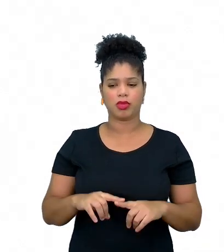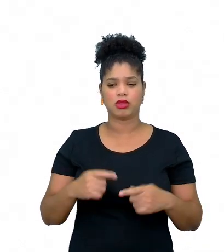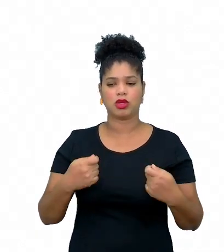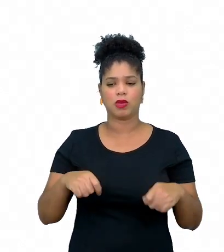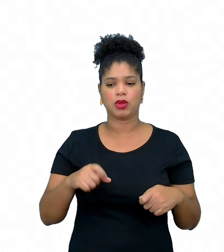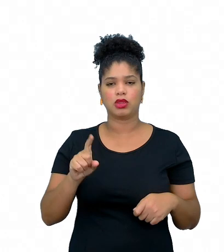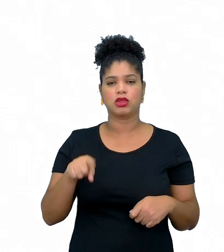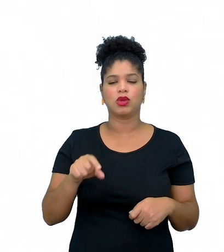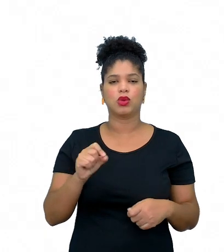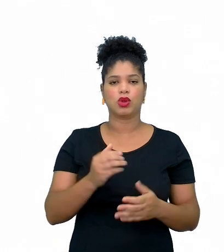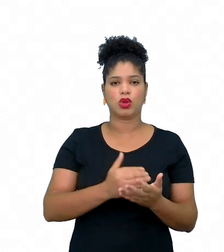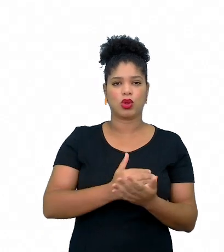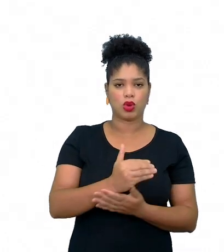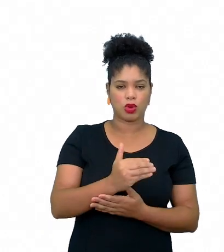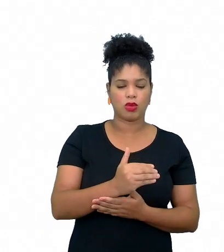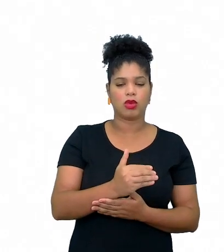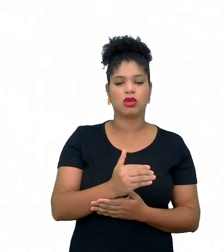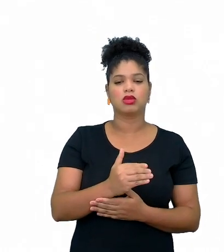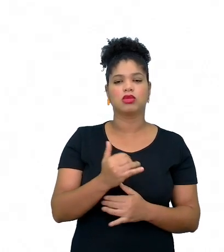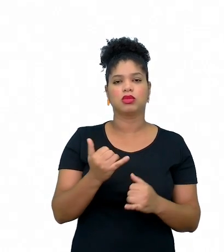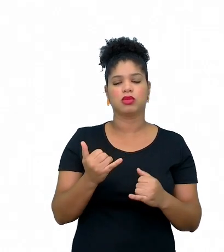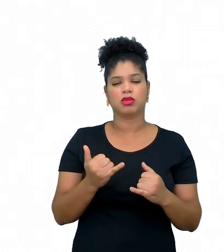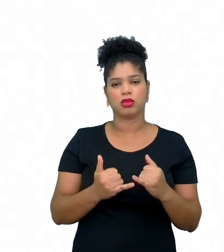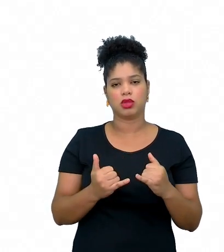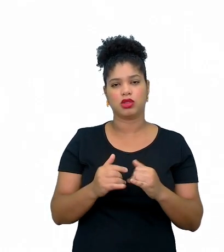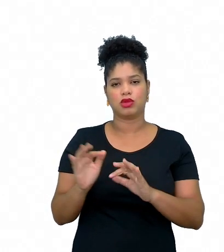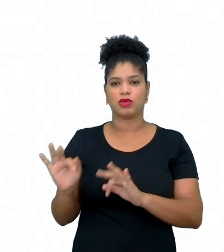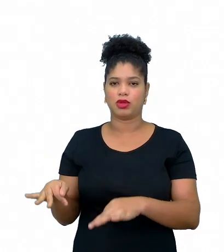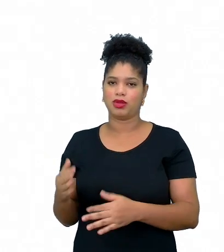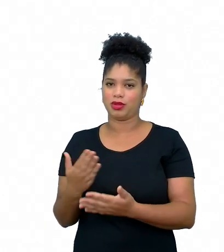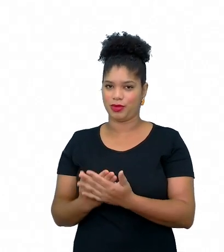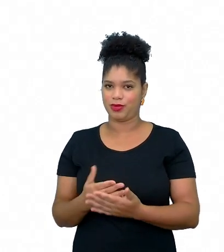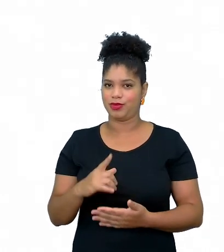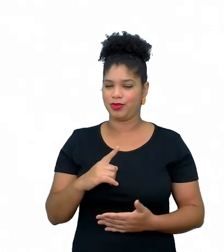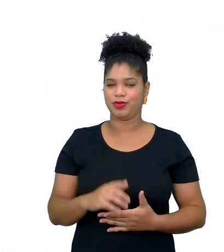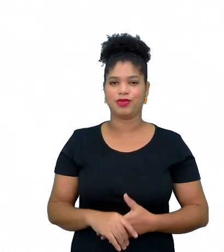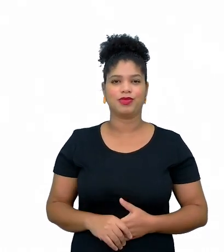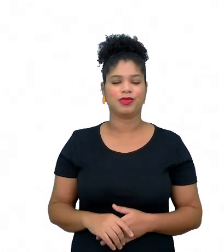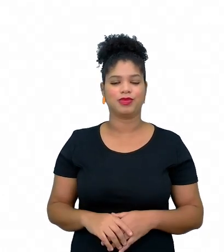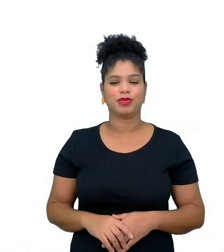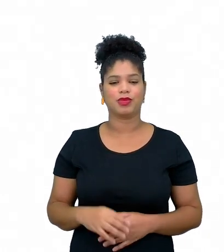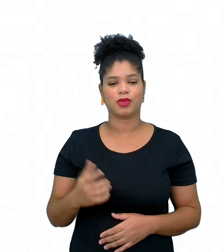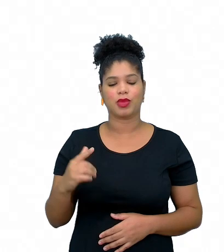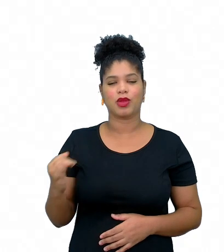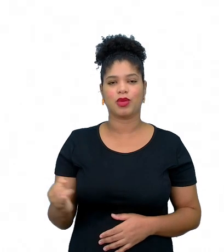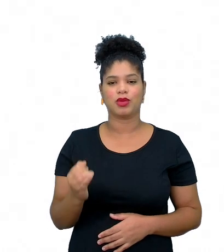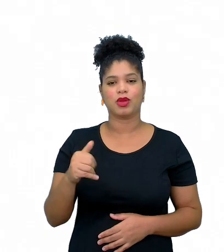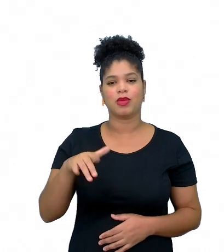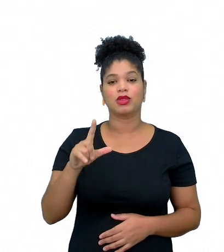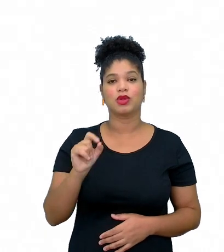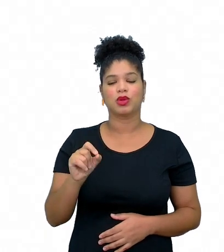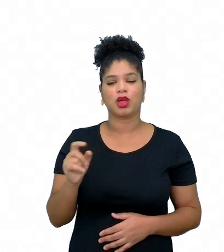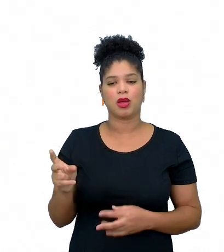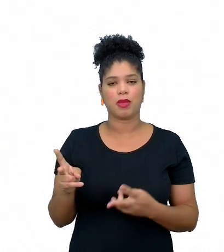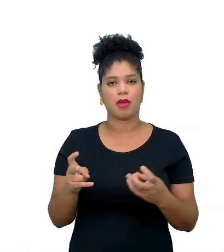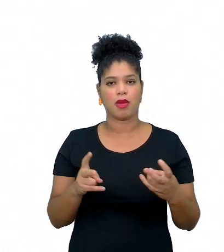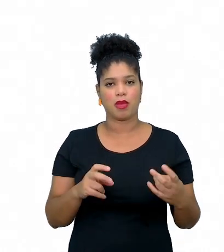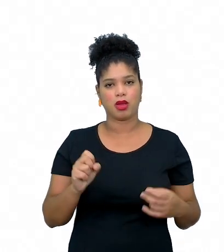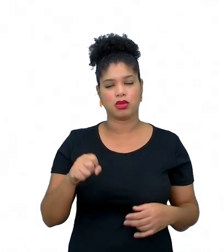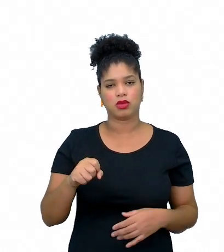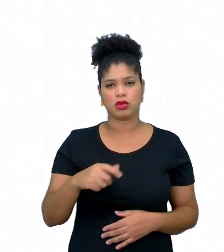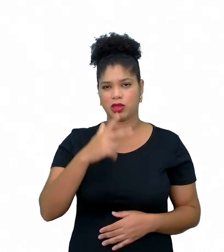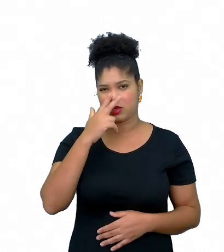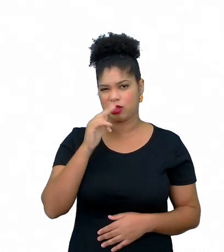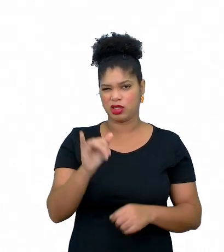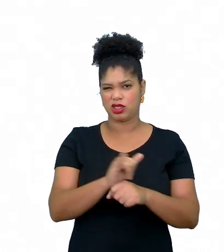um começo, meio e fim de uma aula. Aí o mais importante é a observação. Será